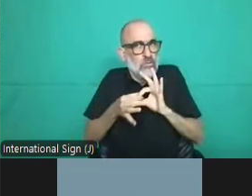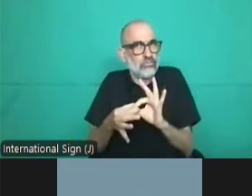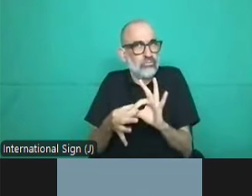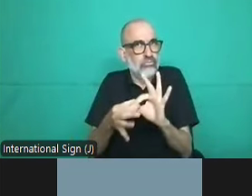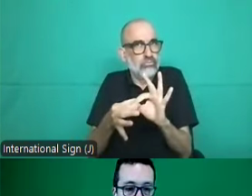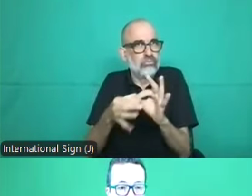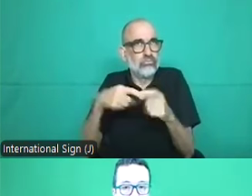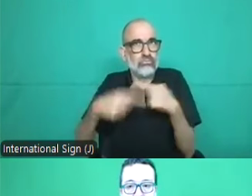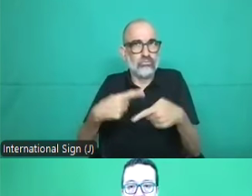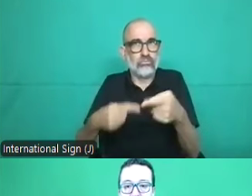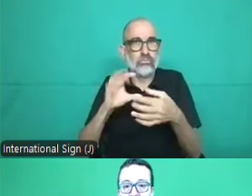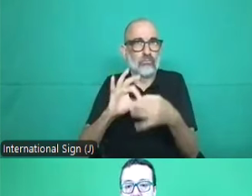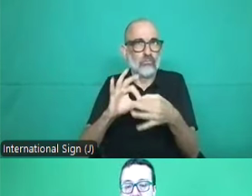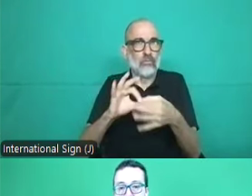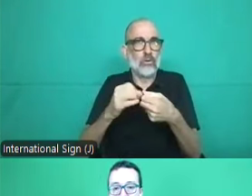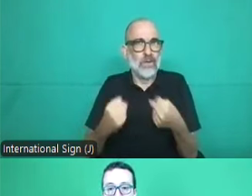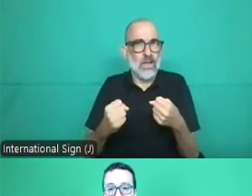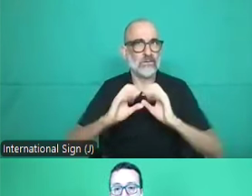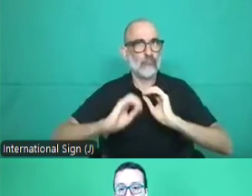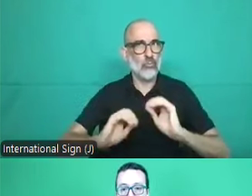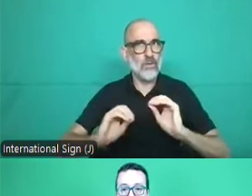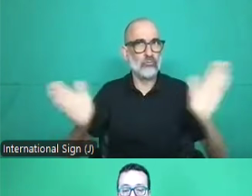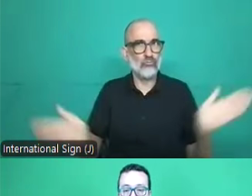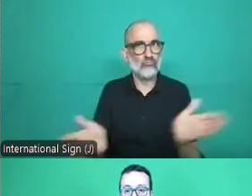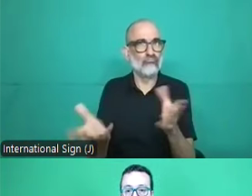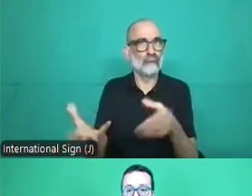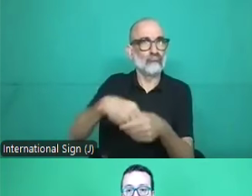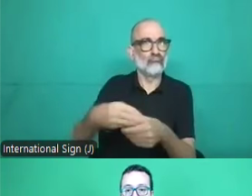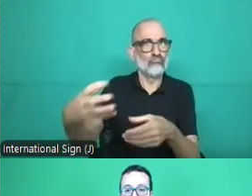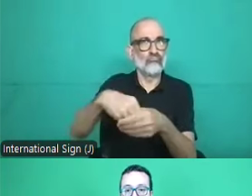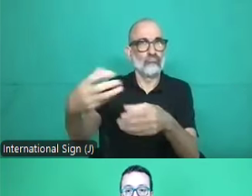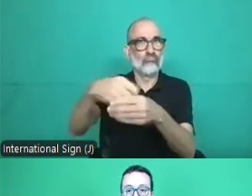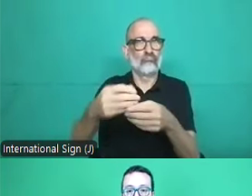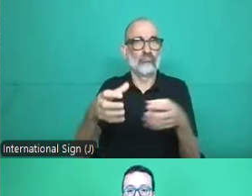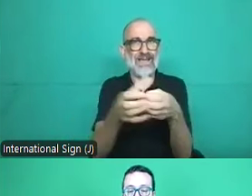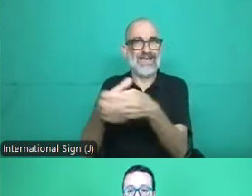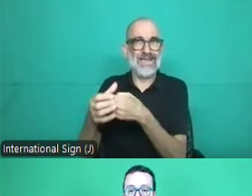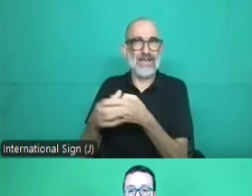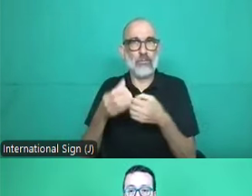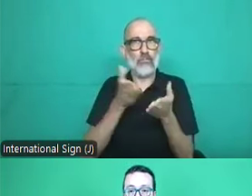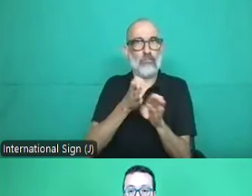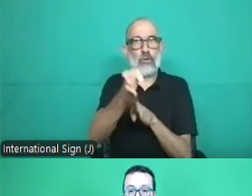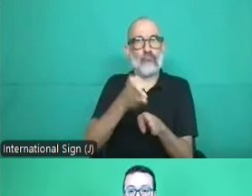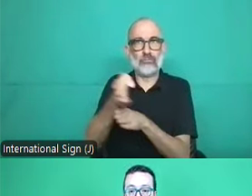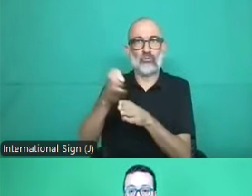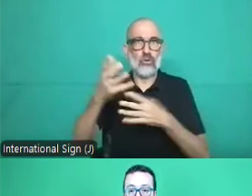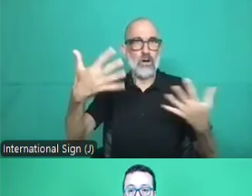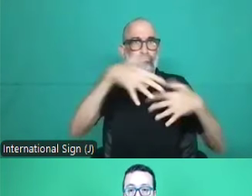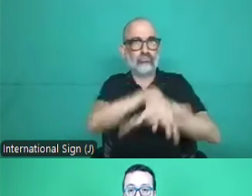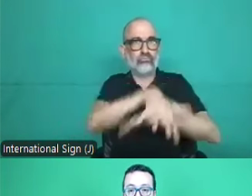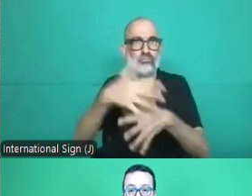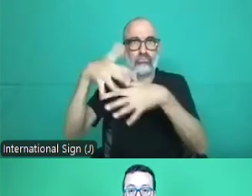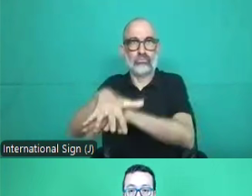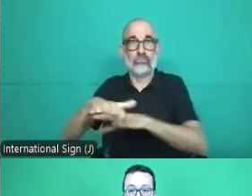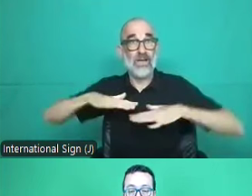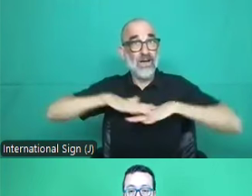salud interdisciplinares basadas en em atención serviços de primaria, saúde, promover com el base desarrollo y de atenção fortalecimiento de las primária, capacidades de este fortalecimento personal das